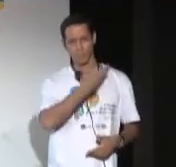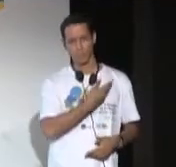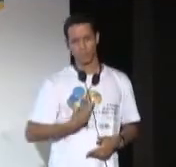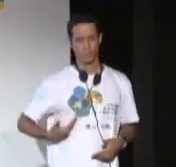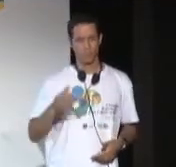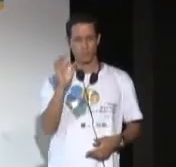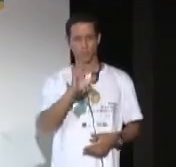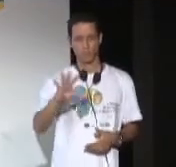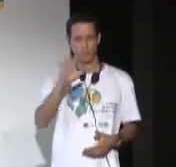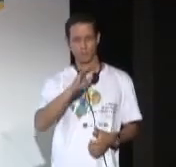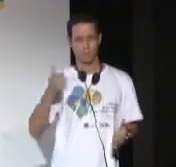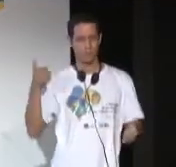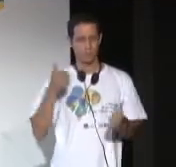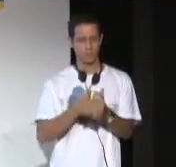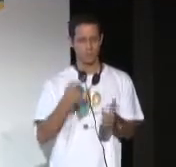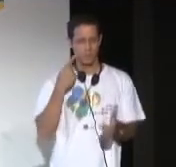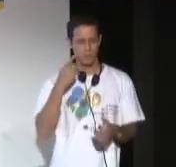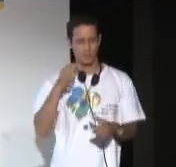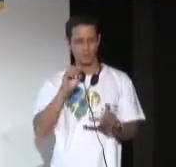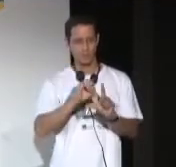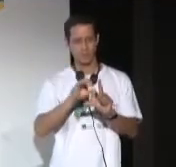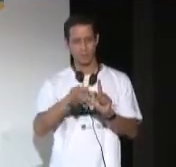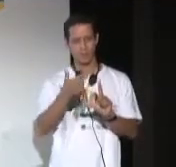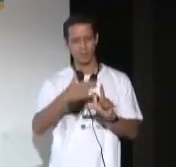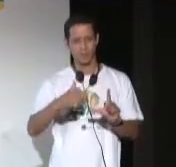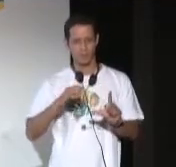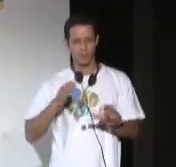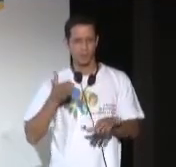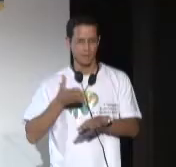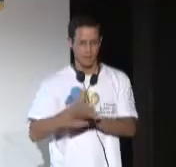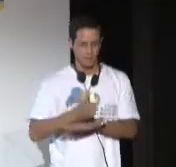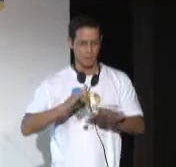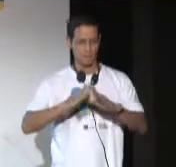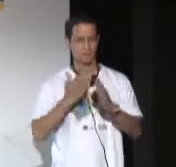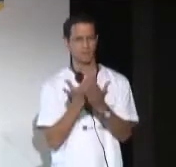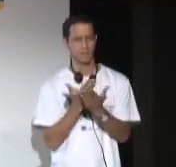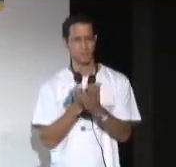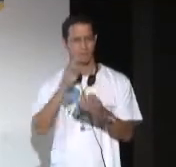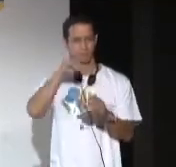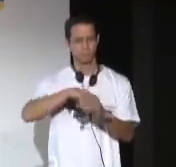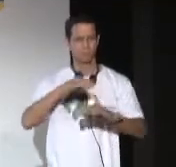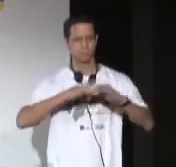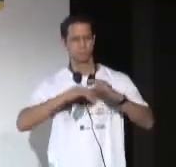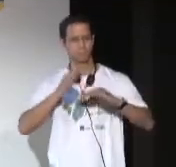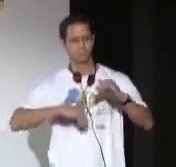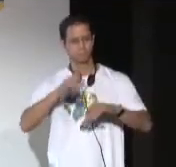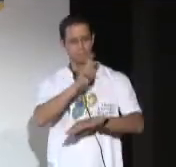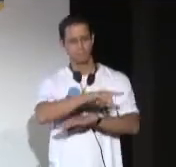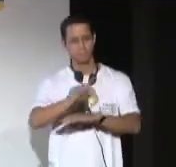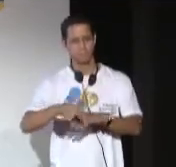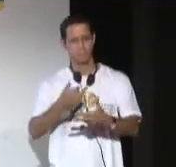aproximar o licenciando da prática da escola, da prática da pedagogia,